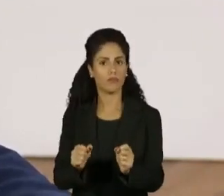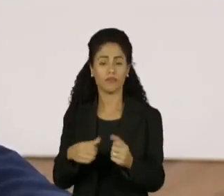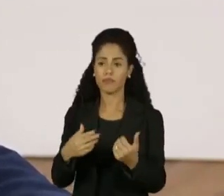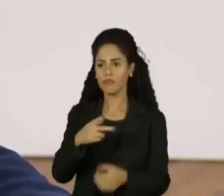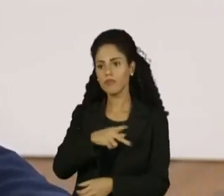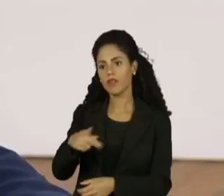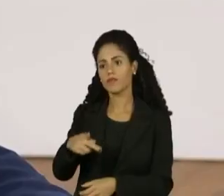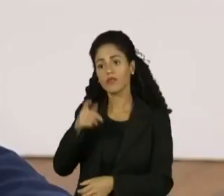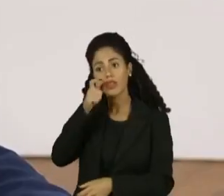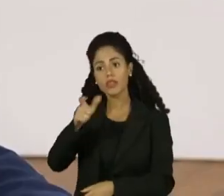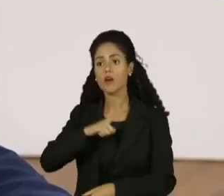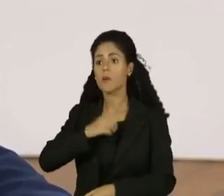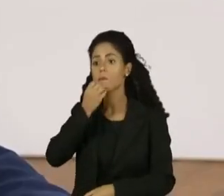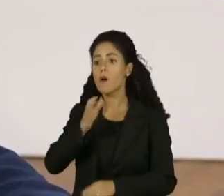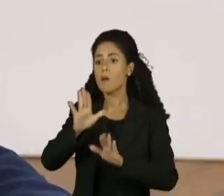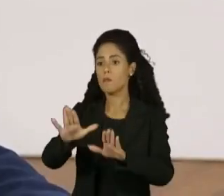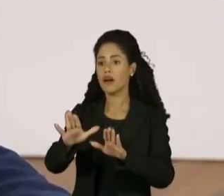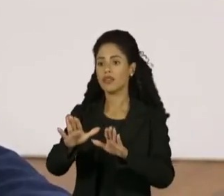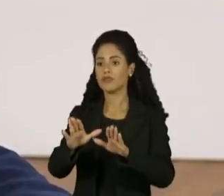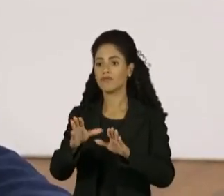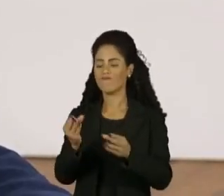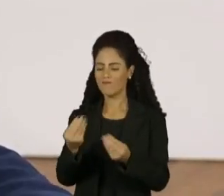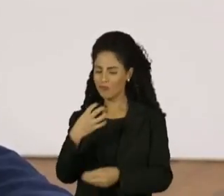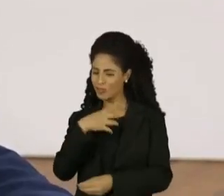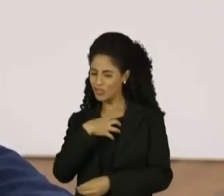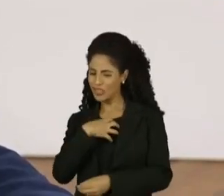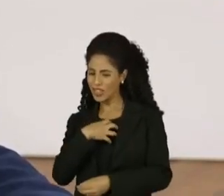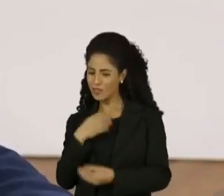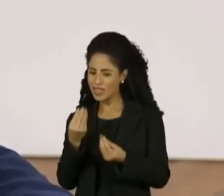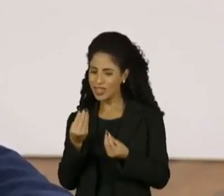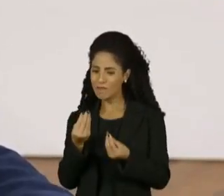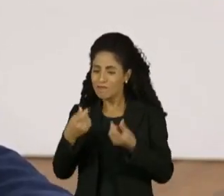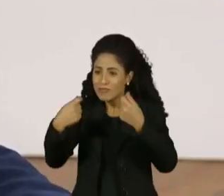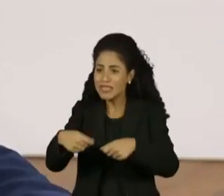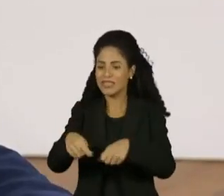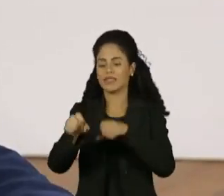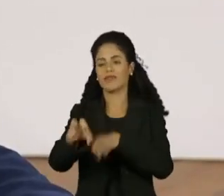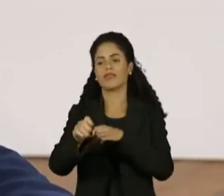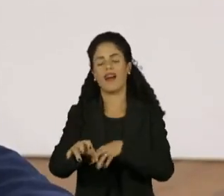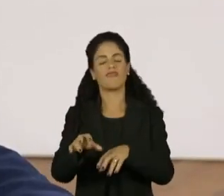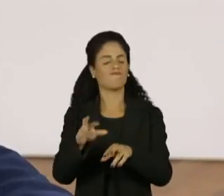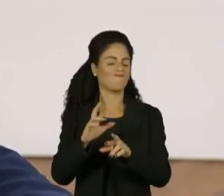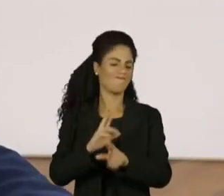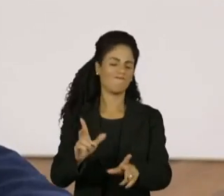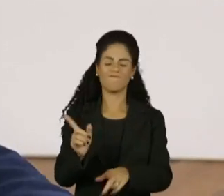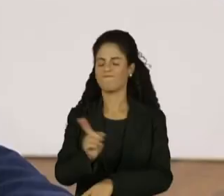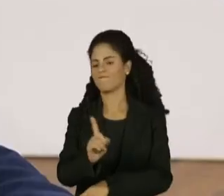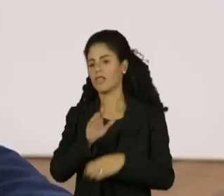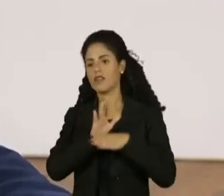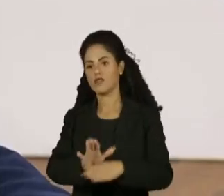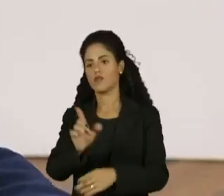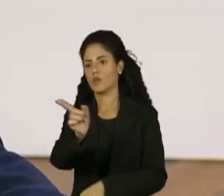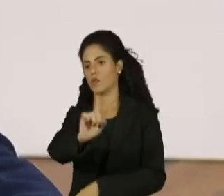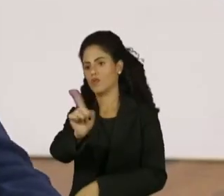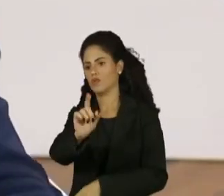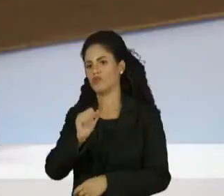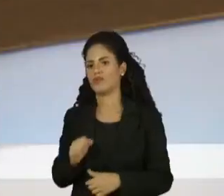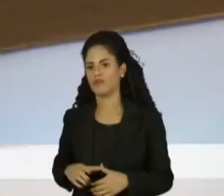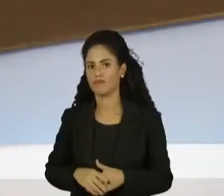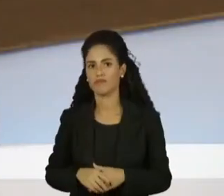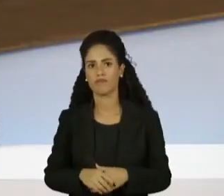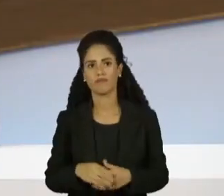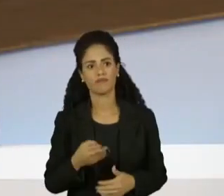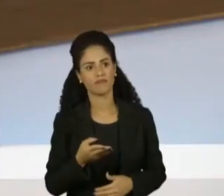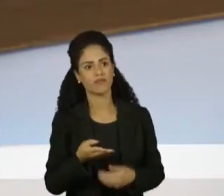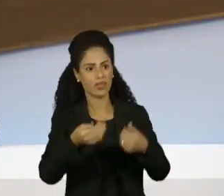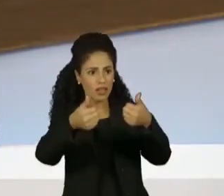bem intencionados, mas a grande parte dos seus líderes e a sua formação, né, não tem ajudado na melhoria da qualidade da educação. E o Brasil continua entre